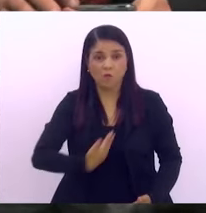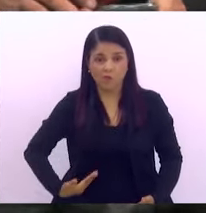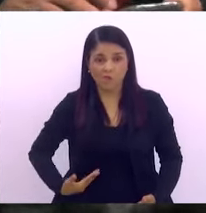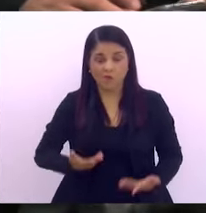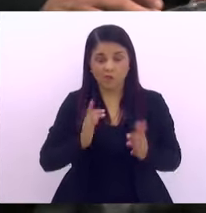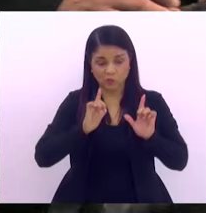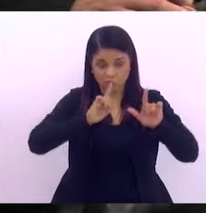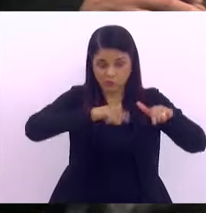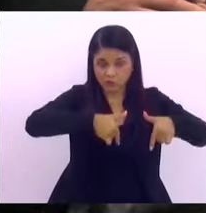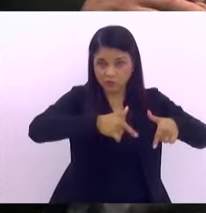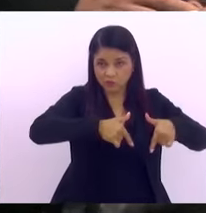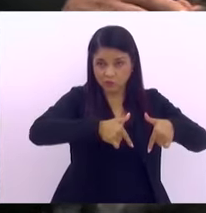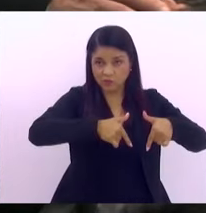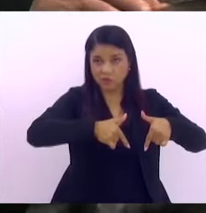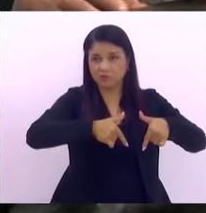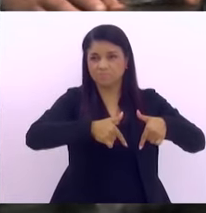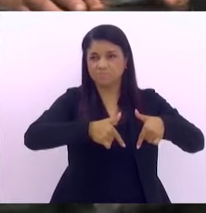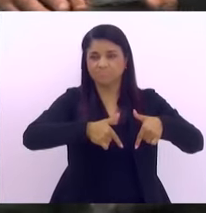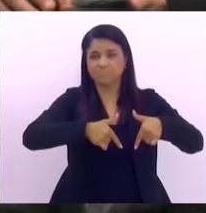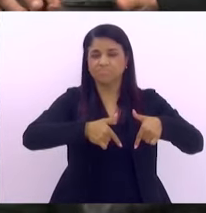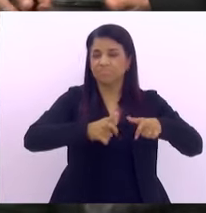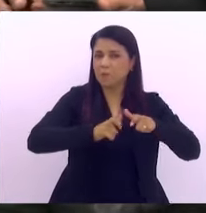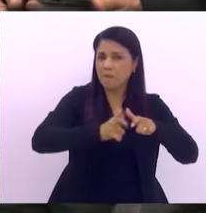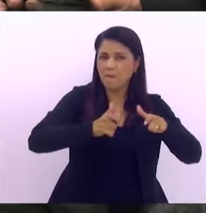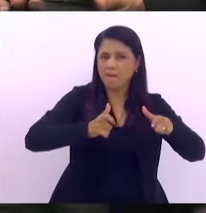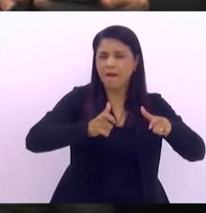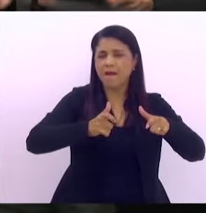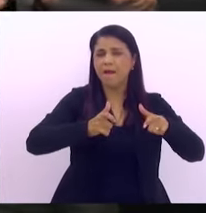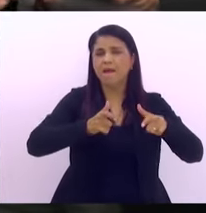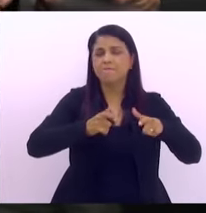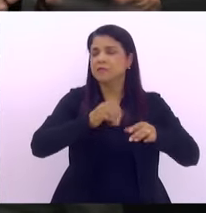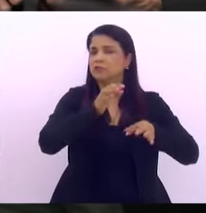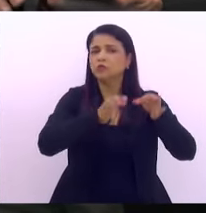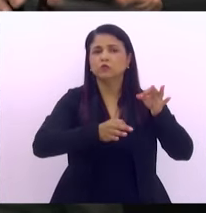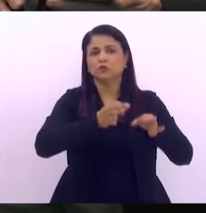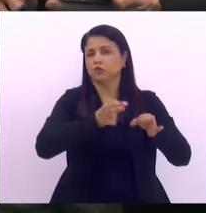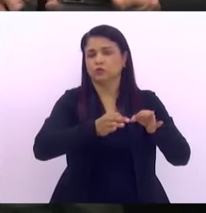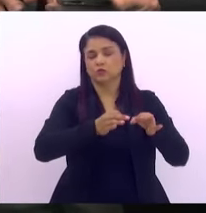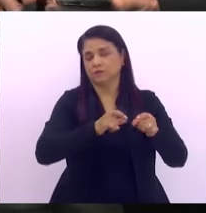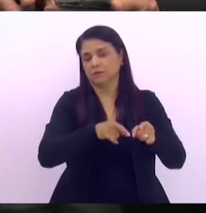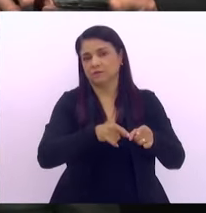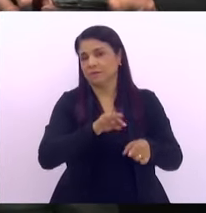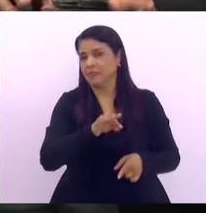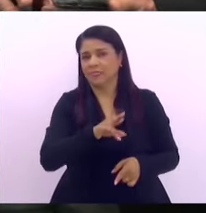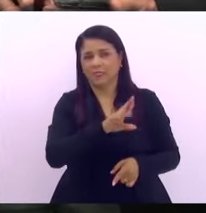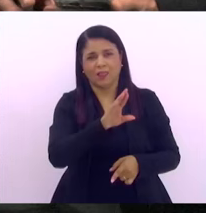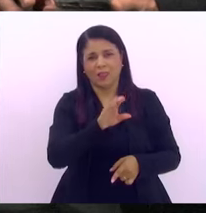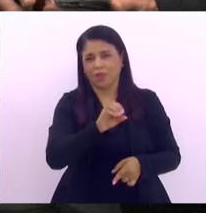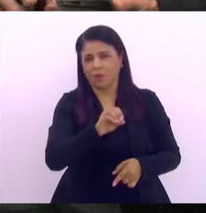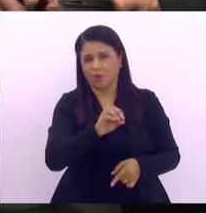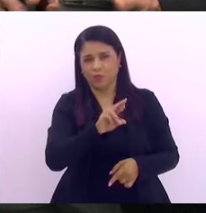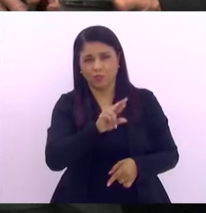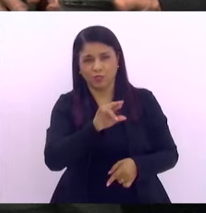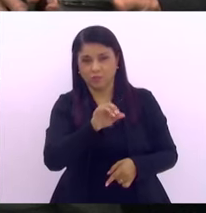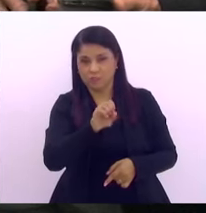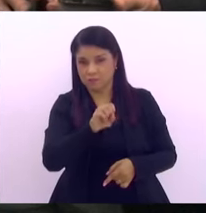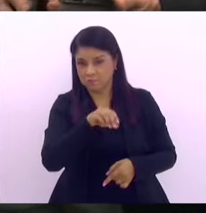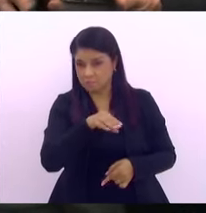Israel tem a posição militarista, expansionista, mas nada justifica o terrorismo. Nada justifica. Quem está